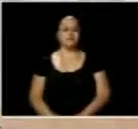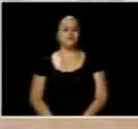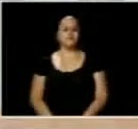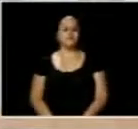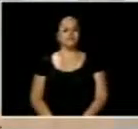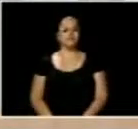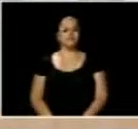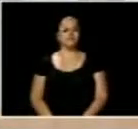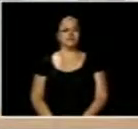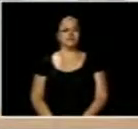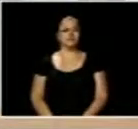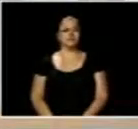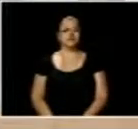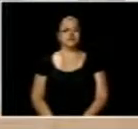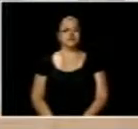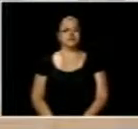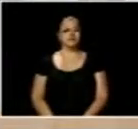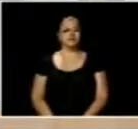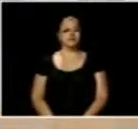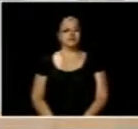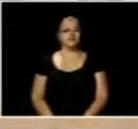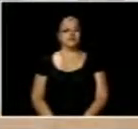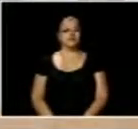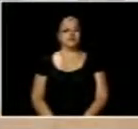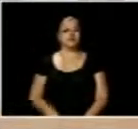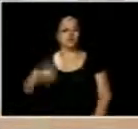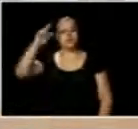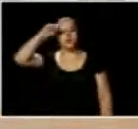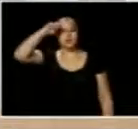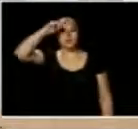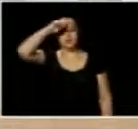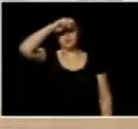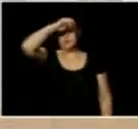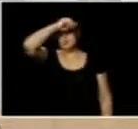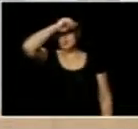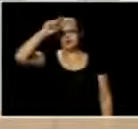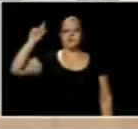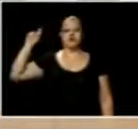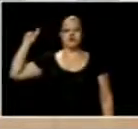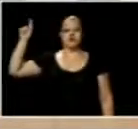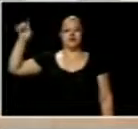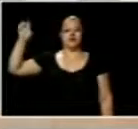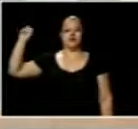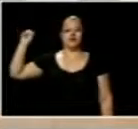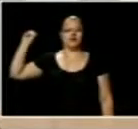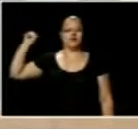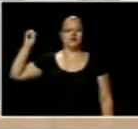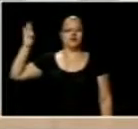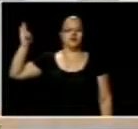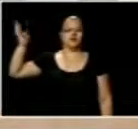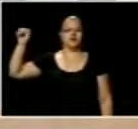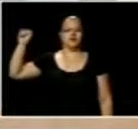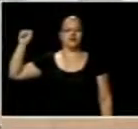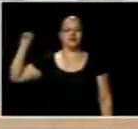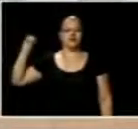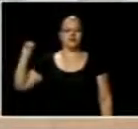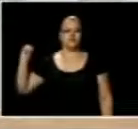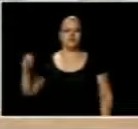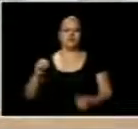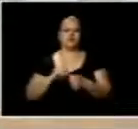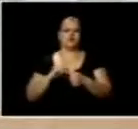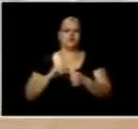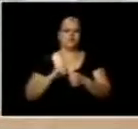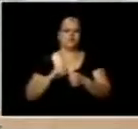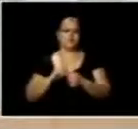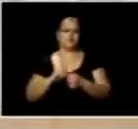nosso reconhecimento. A grande dificuldade é fazer a gestão disso, é executar isso. Vamos ter mais